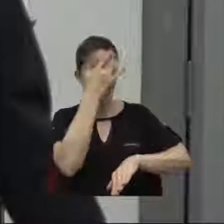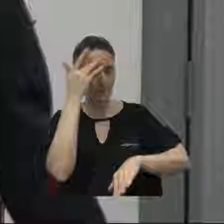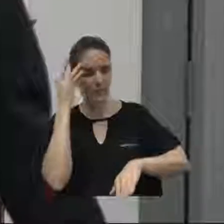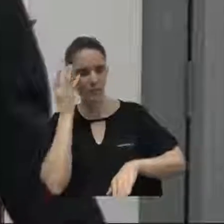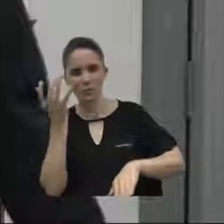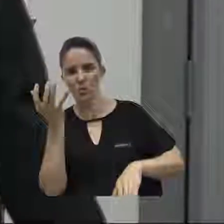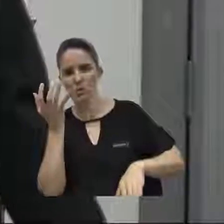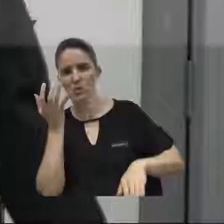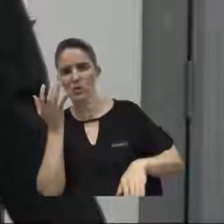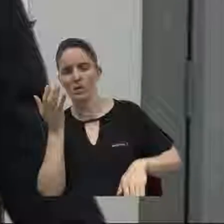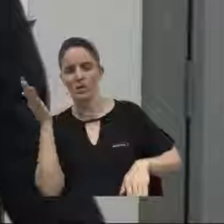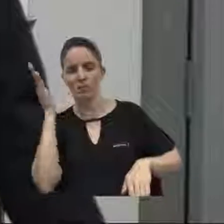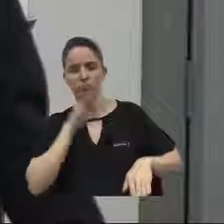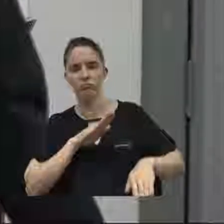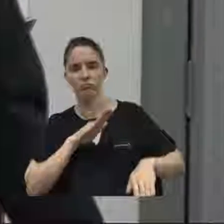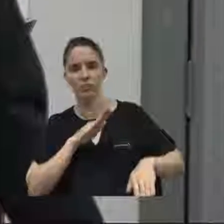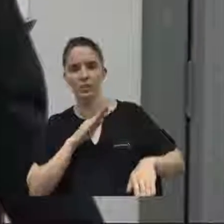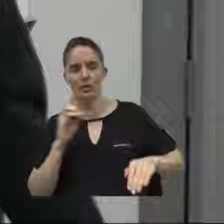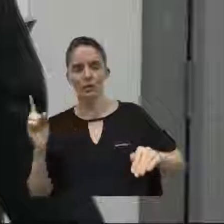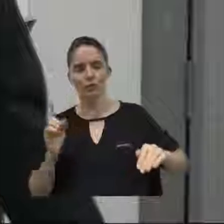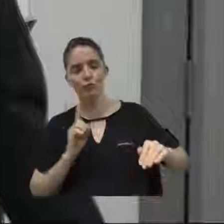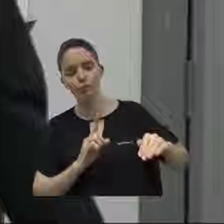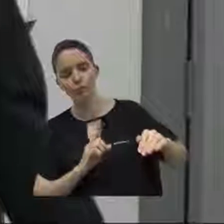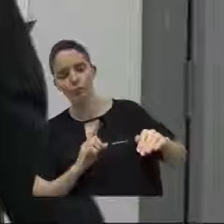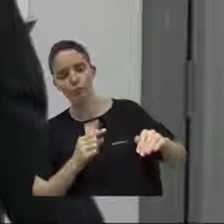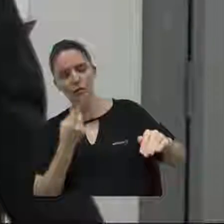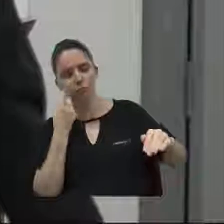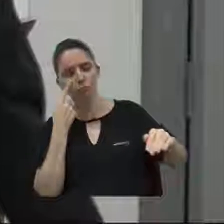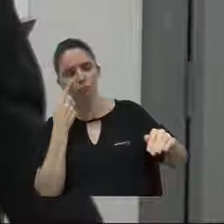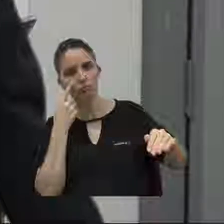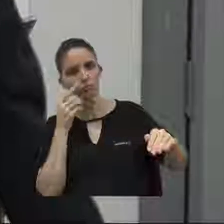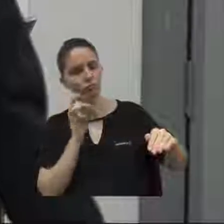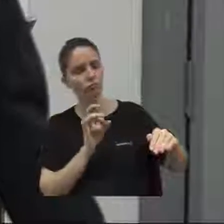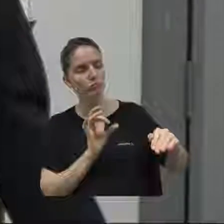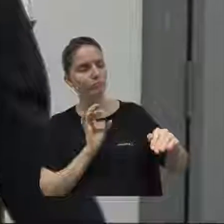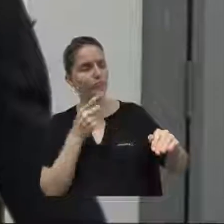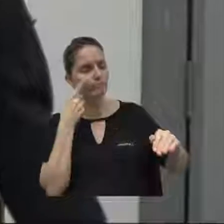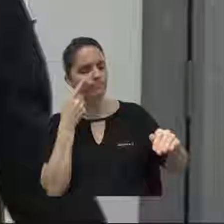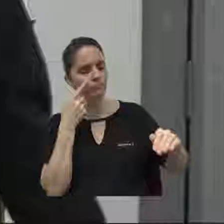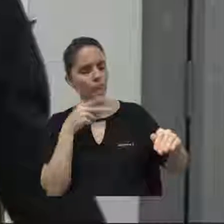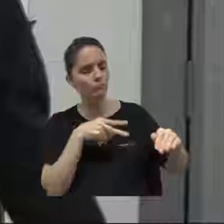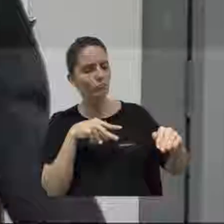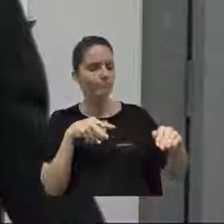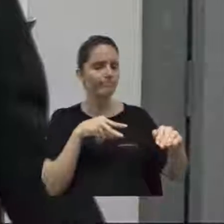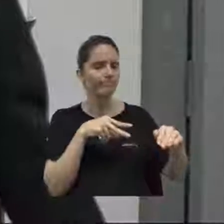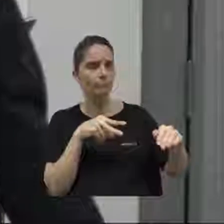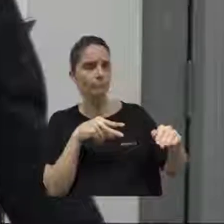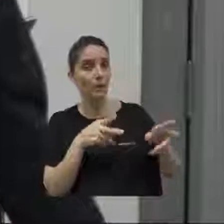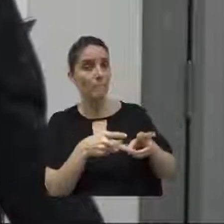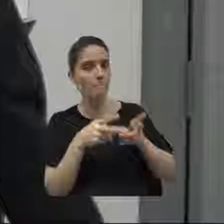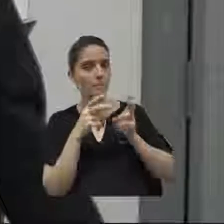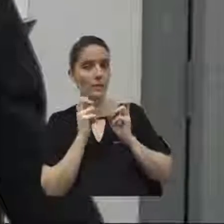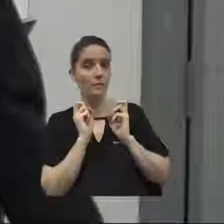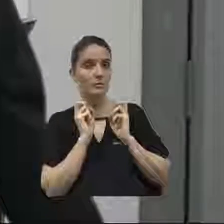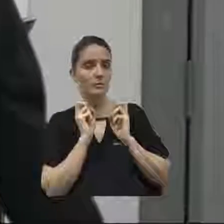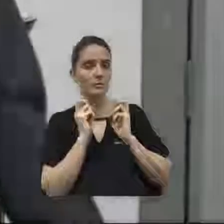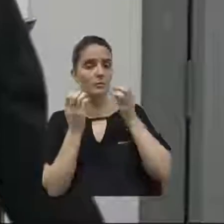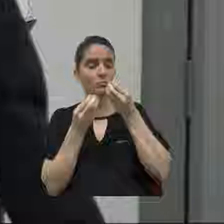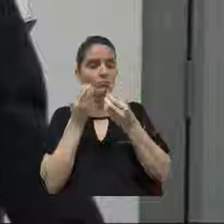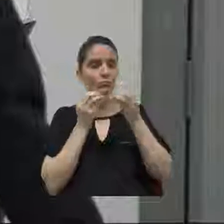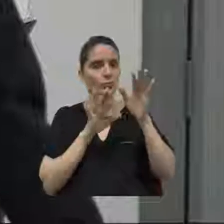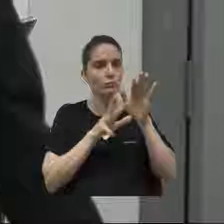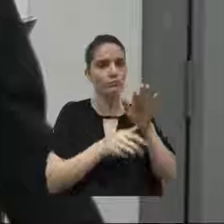intencionada, ela busca estudar os nossos atos, os nossos movimentos, e isso geralmente